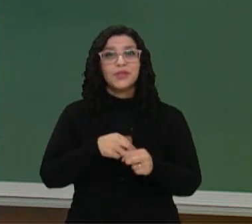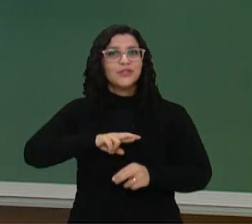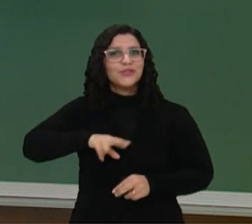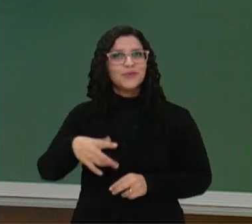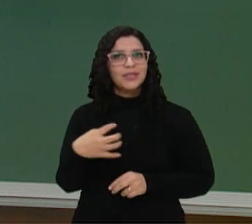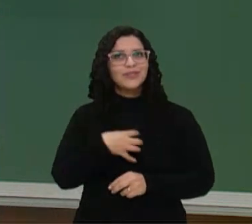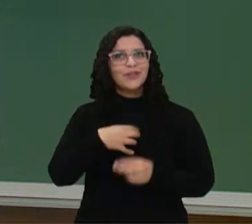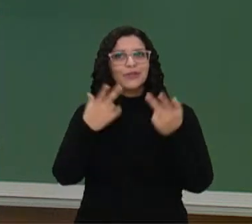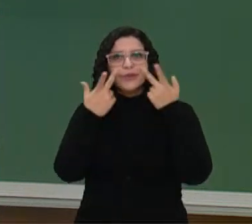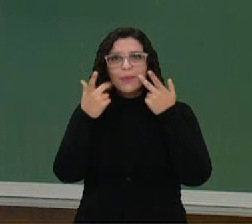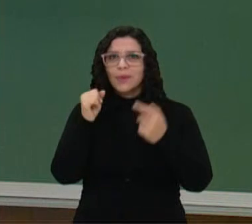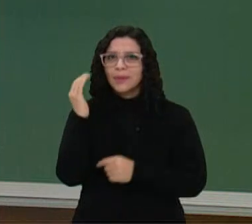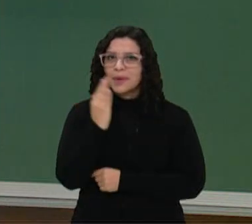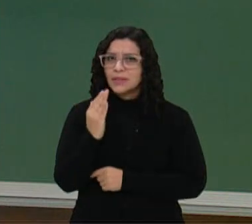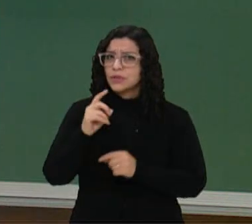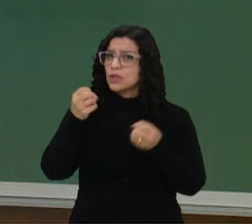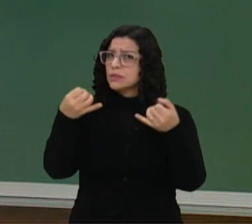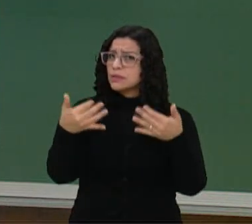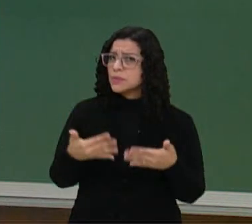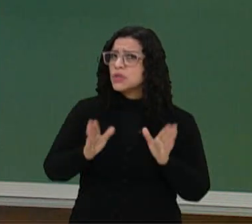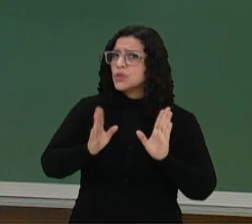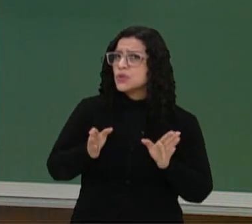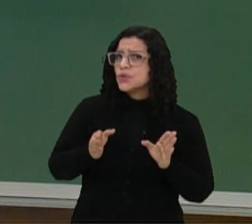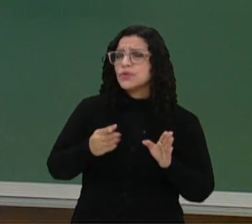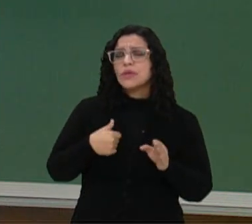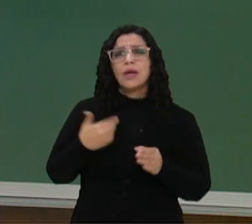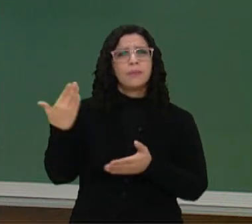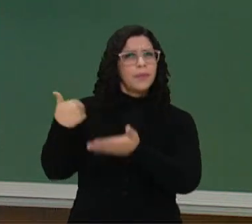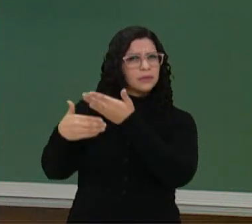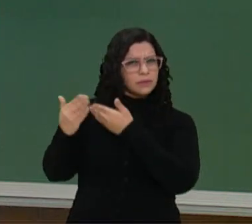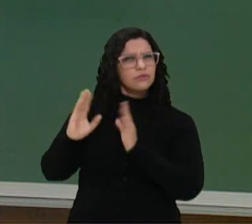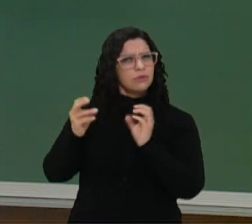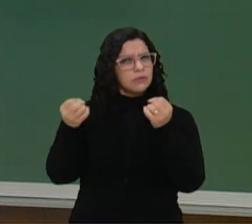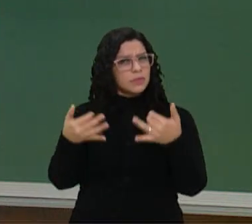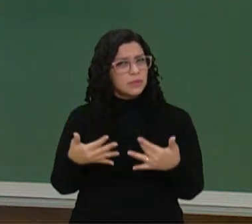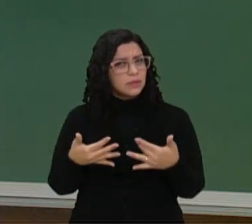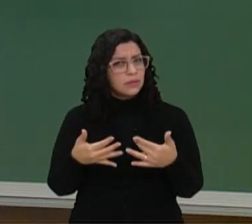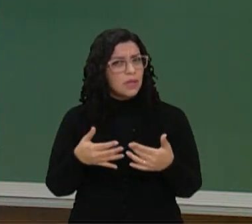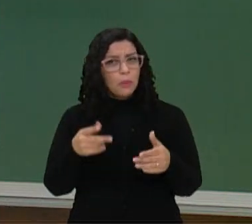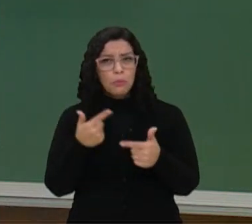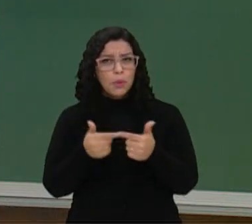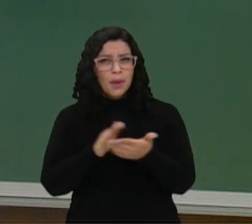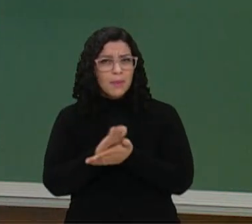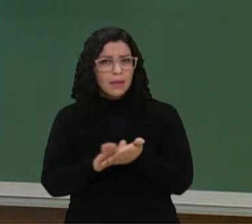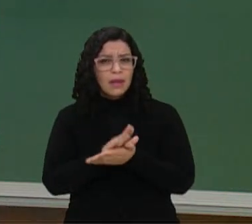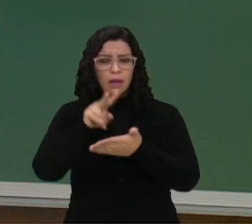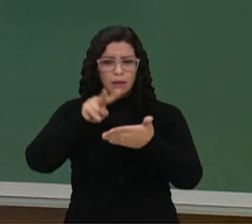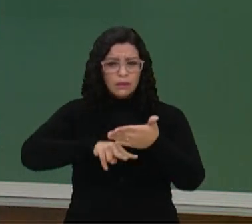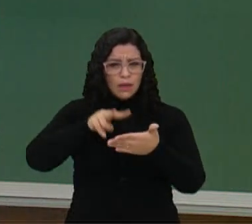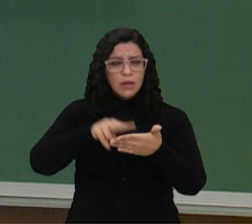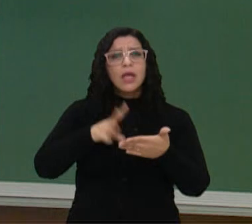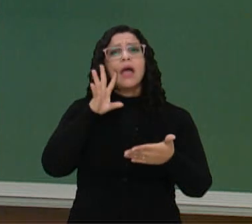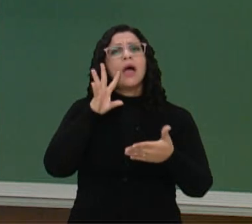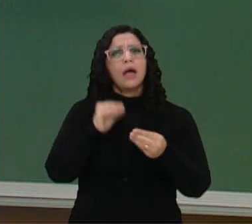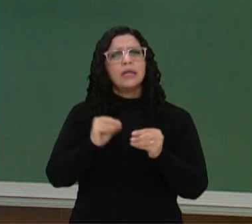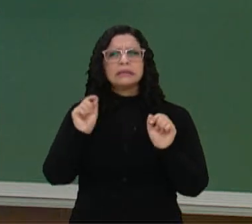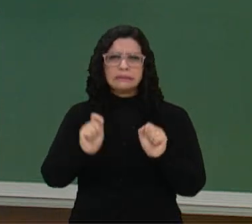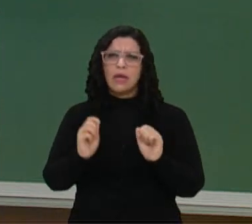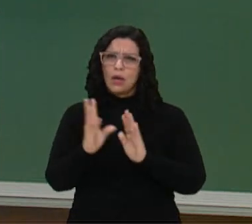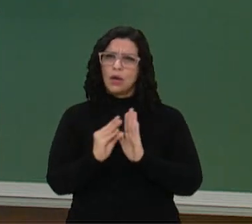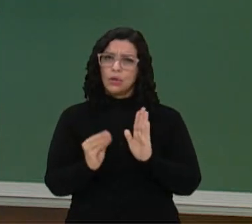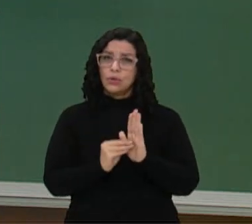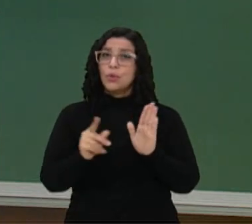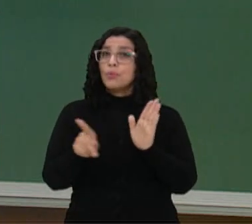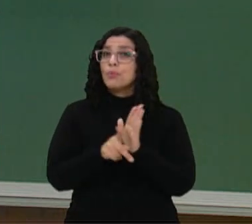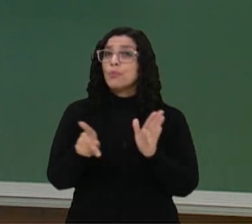do normal, mas, como eu já mencionei em algum momento anterior, isso não influencia na interpretação, na compreensão do conteúdo. É só